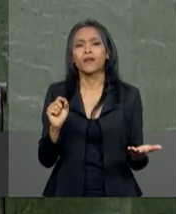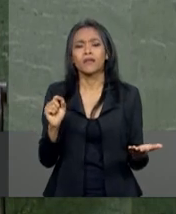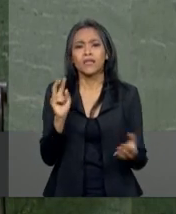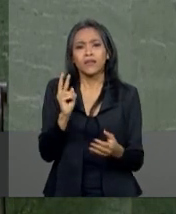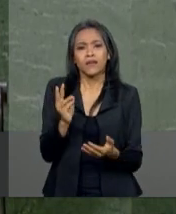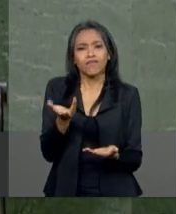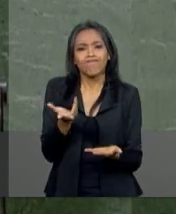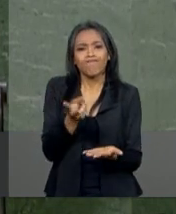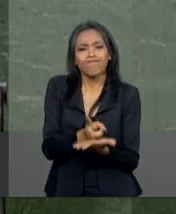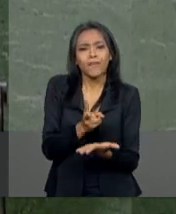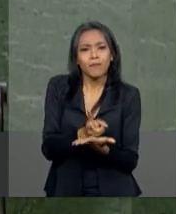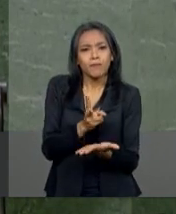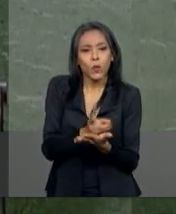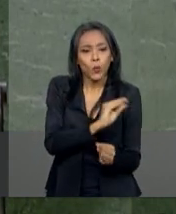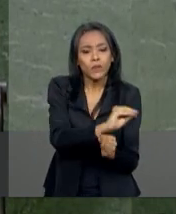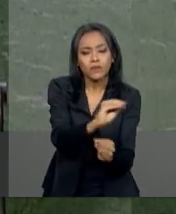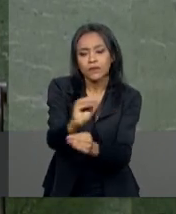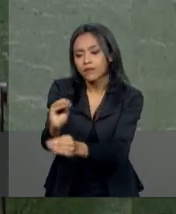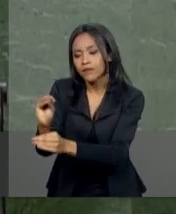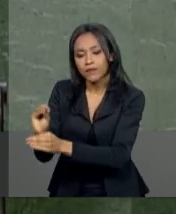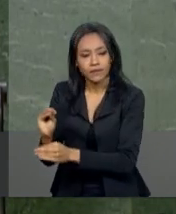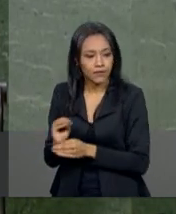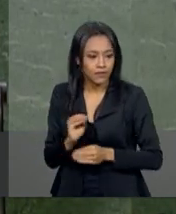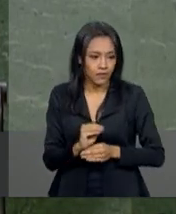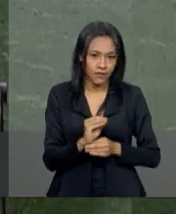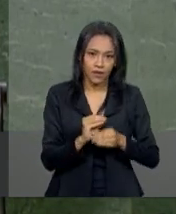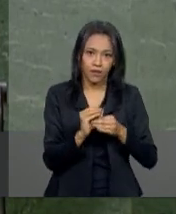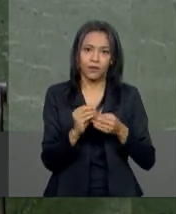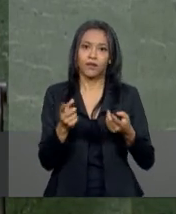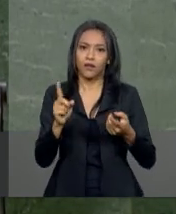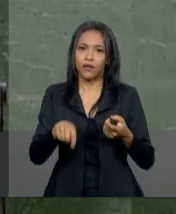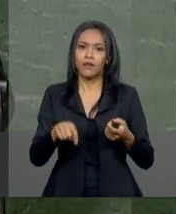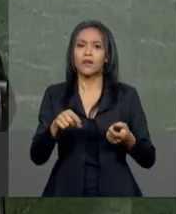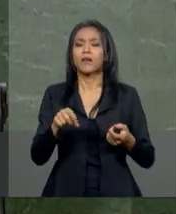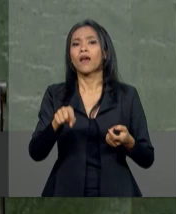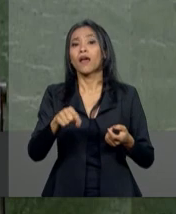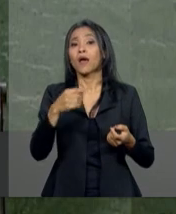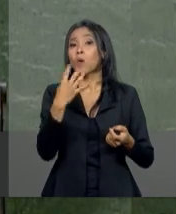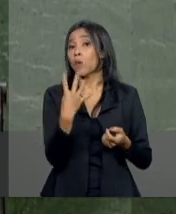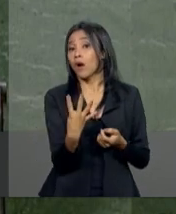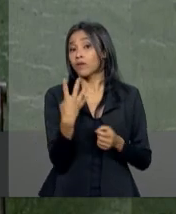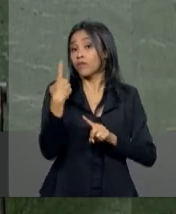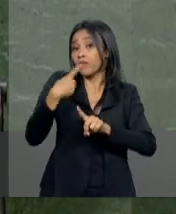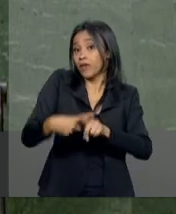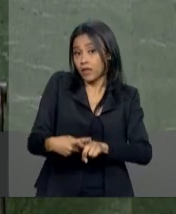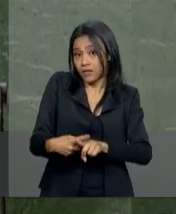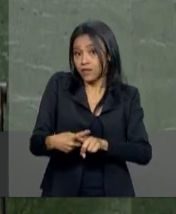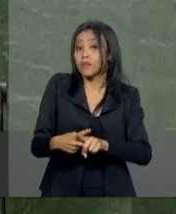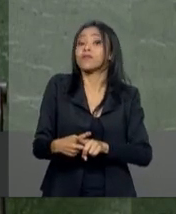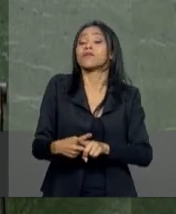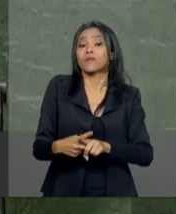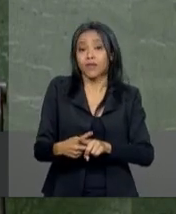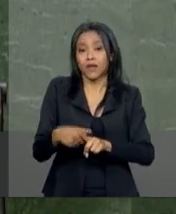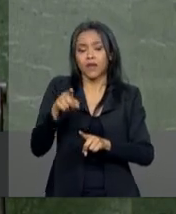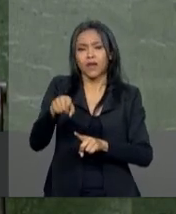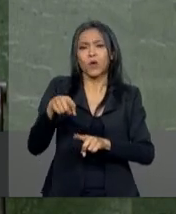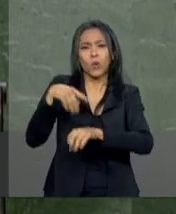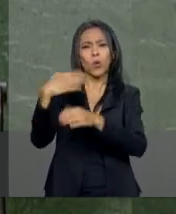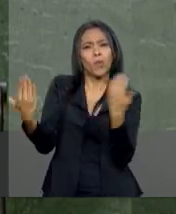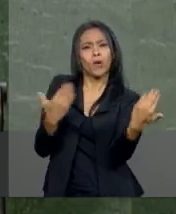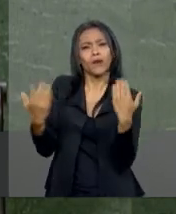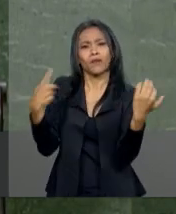ambiental que atualmente correspondem a mais de quatro vezes por exemplo o território da noruega